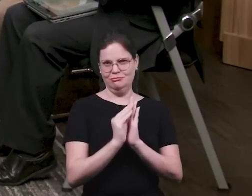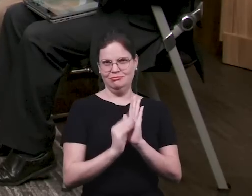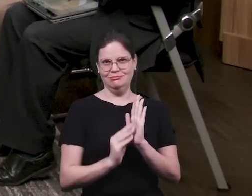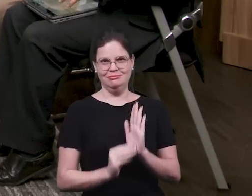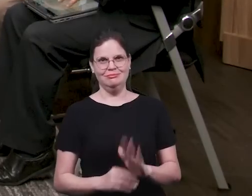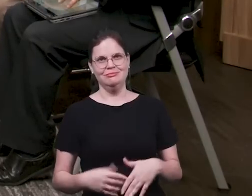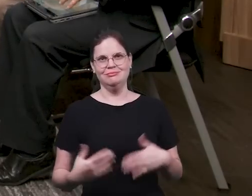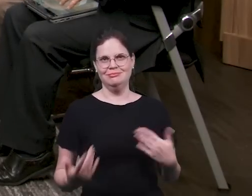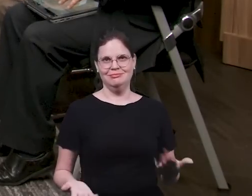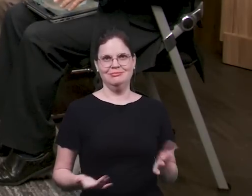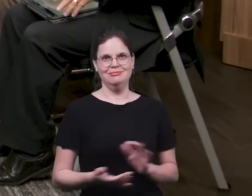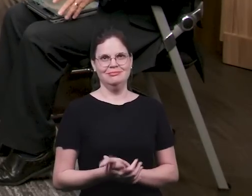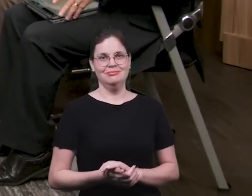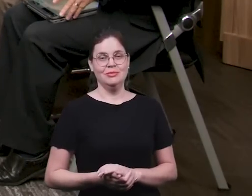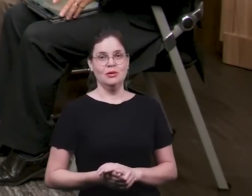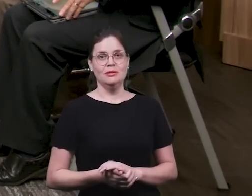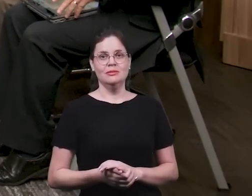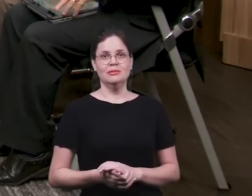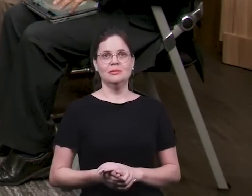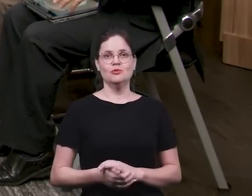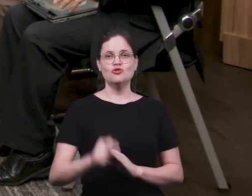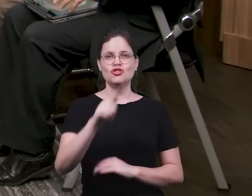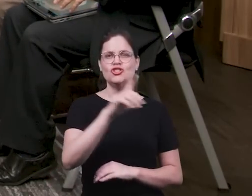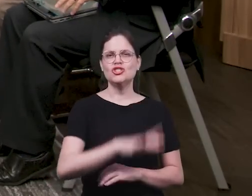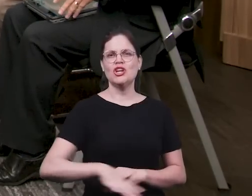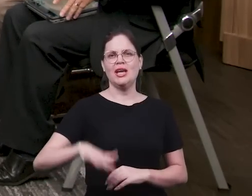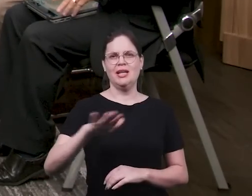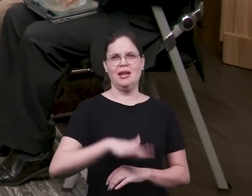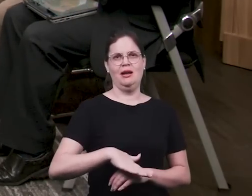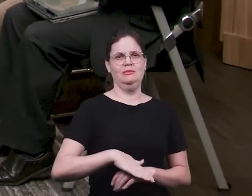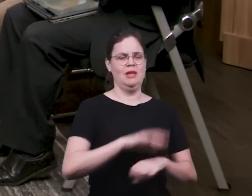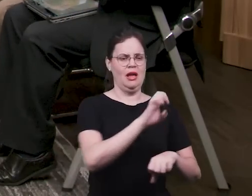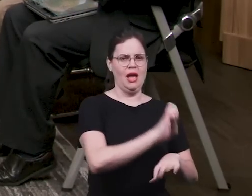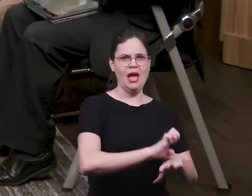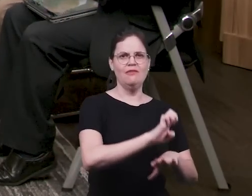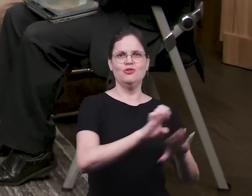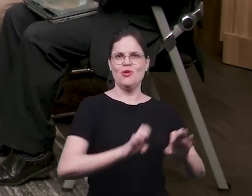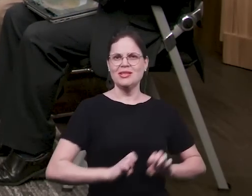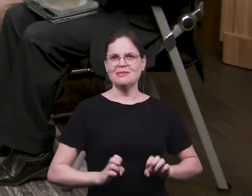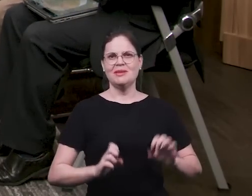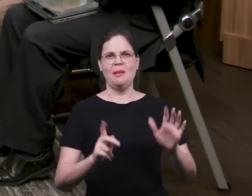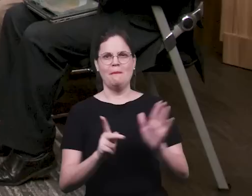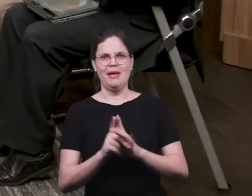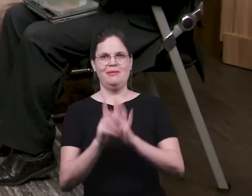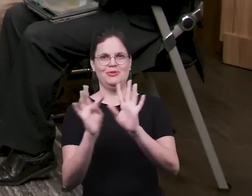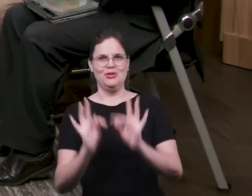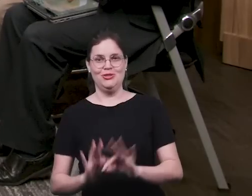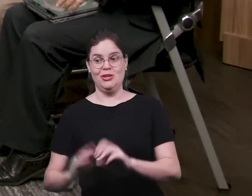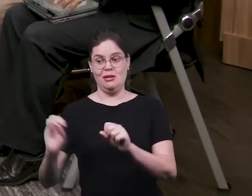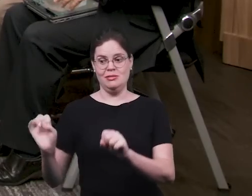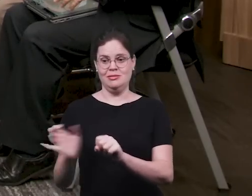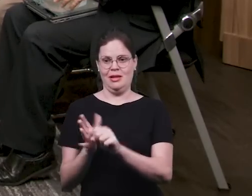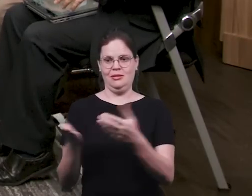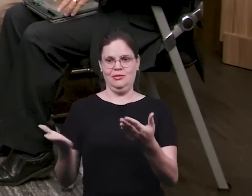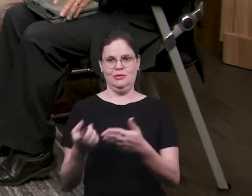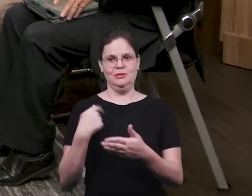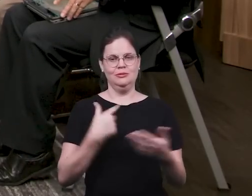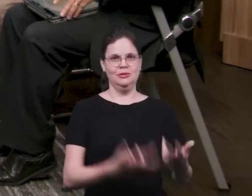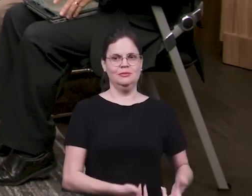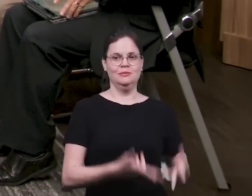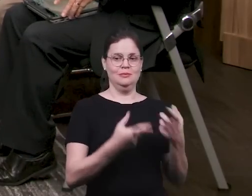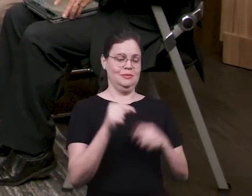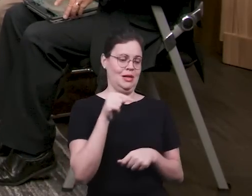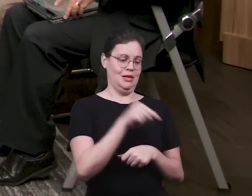uma olhada, né? Um olhar geral sobre todas as cartas até aqui, e nós percebemos ali o início,